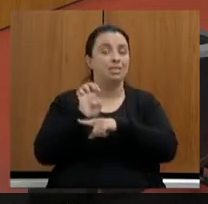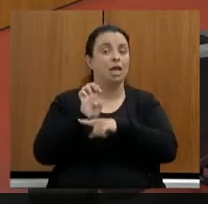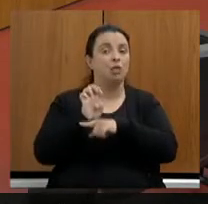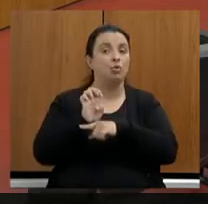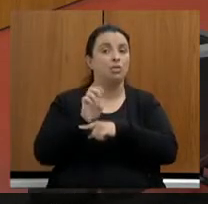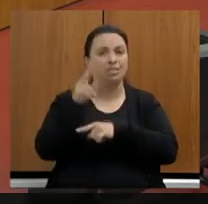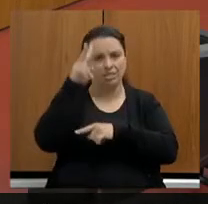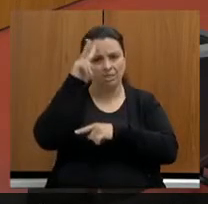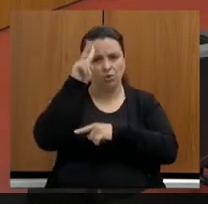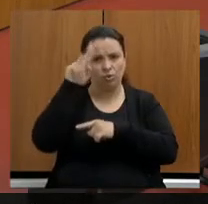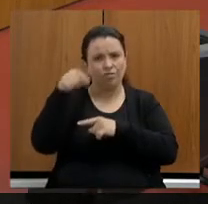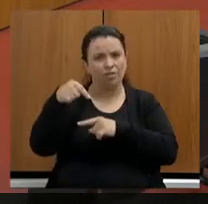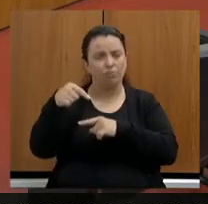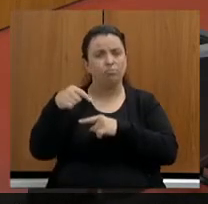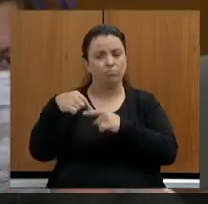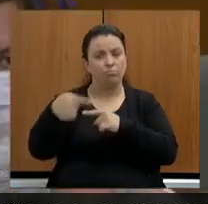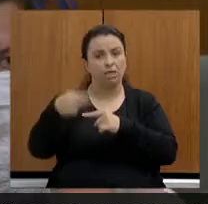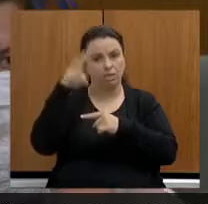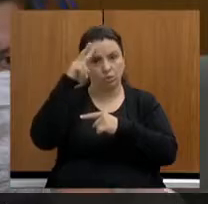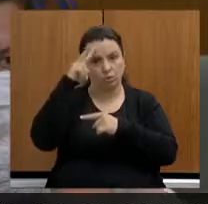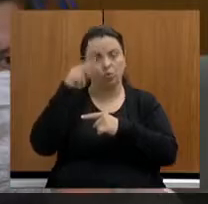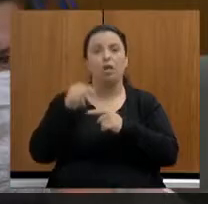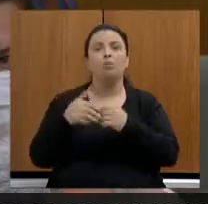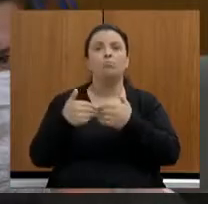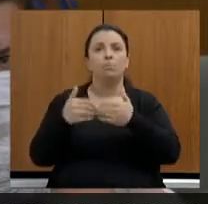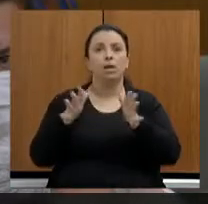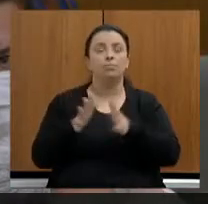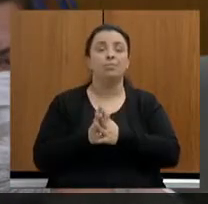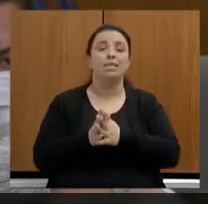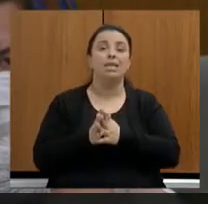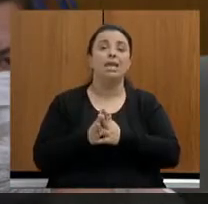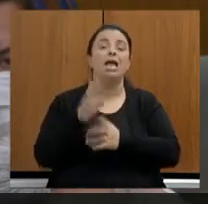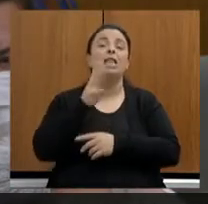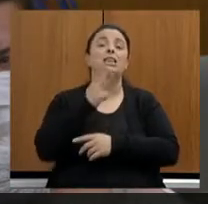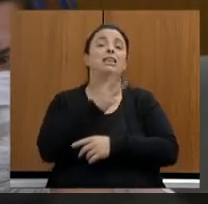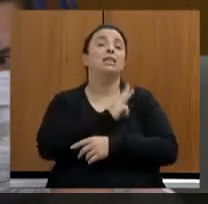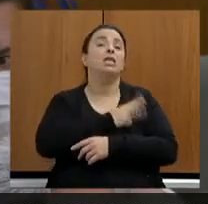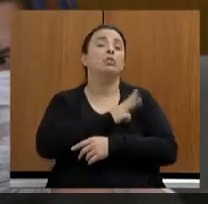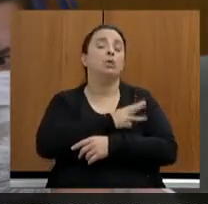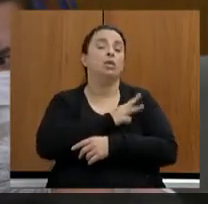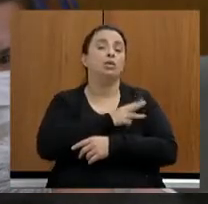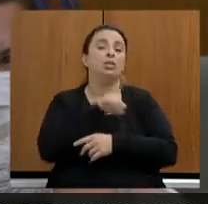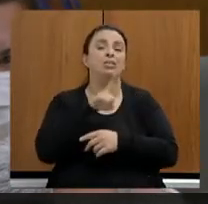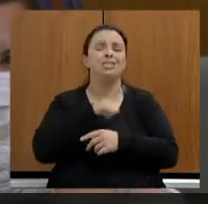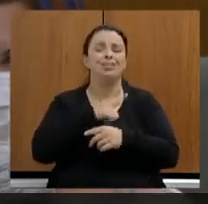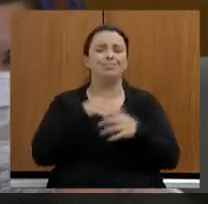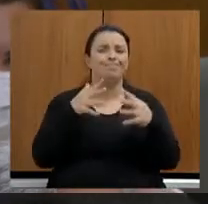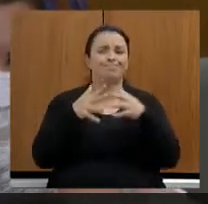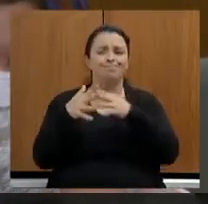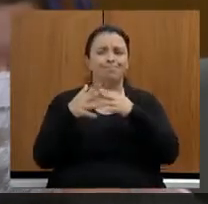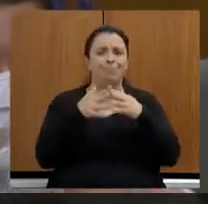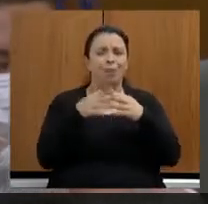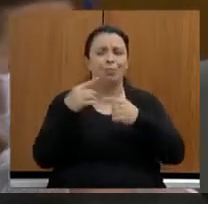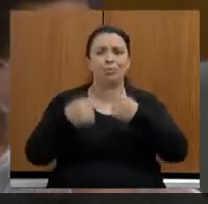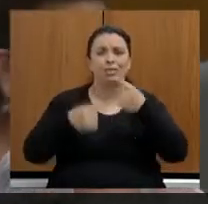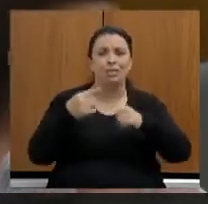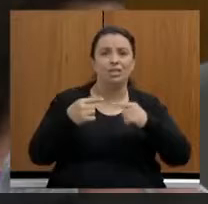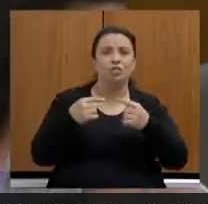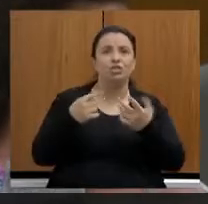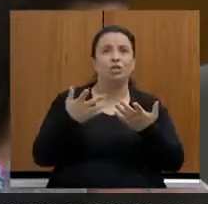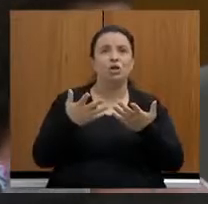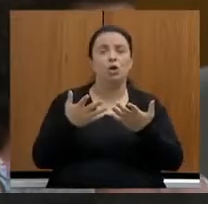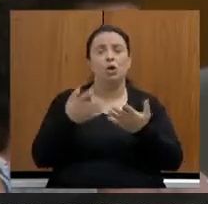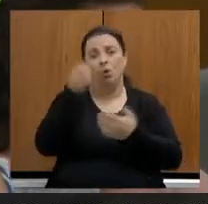então Três Corações porém Três Corações é que houve lá uma uma conturbação política muito grande o prefeito foi afastado